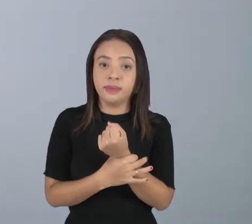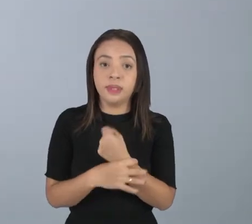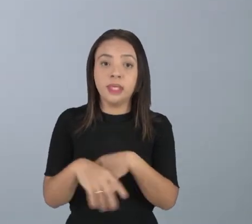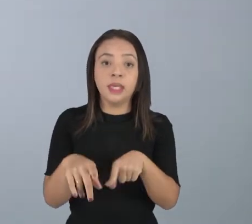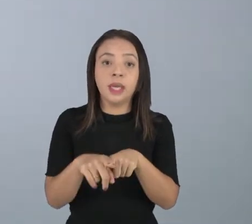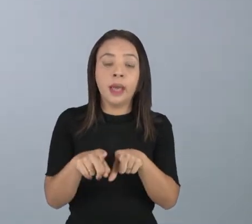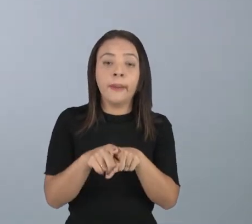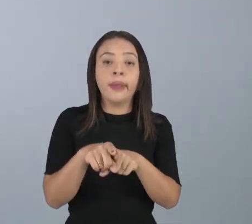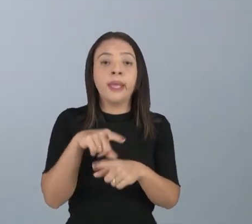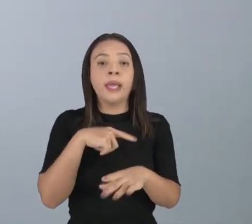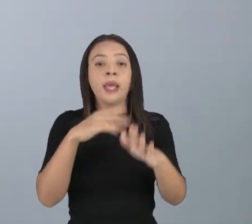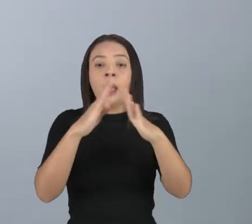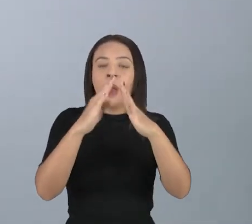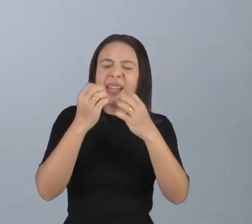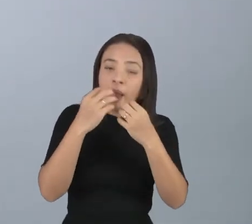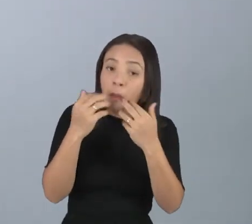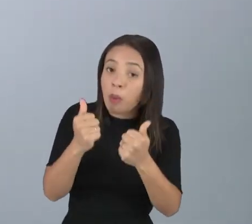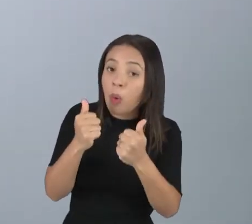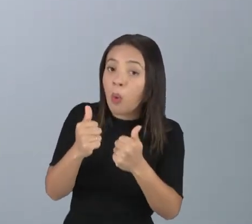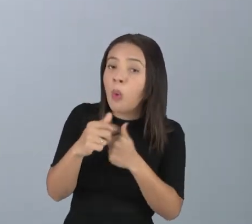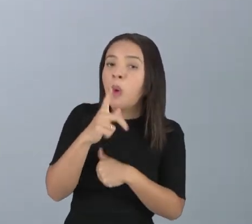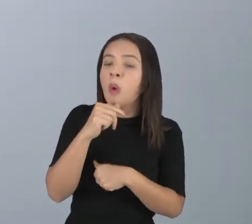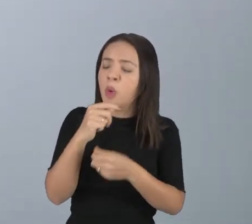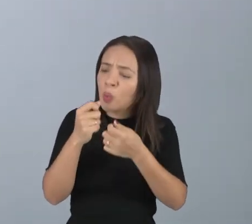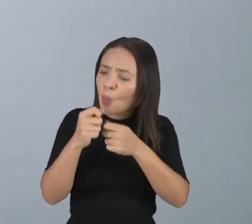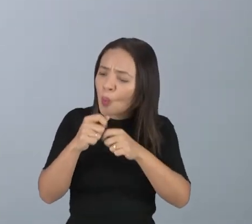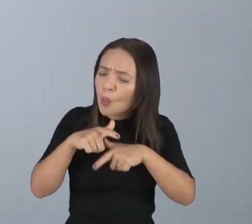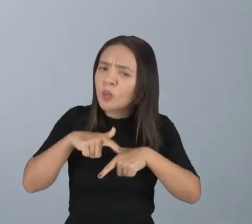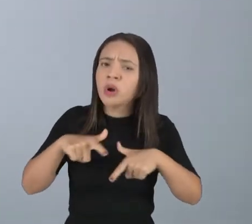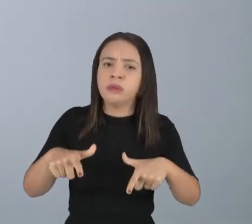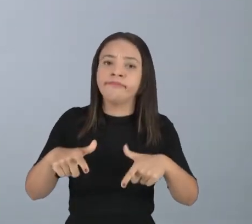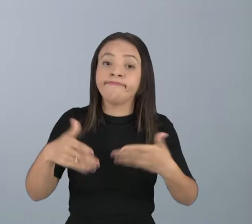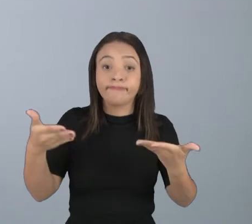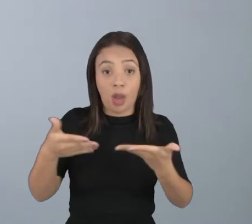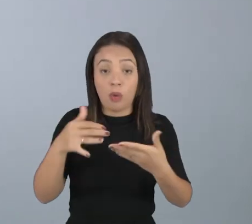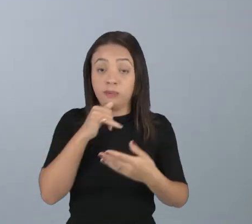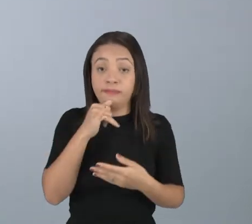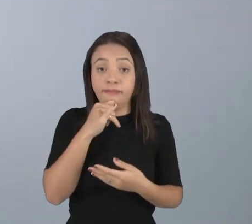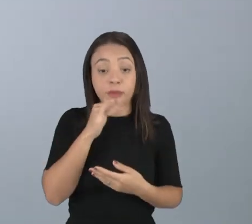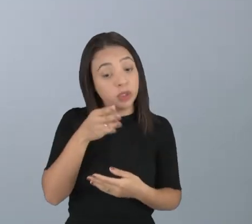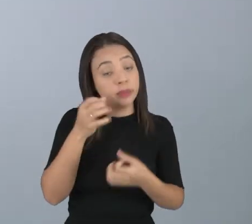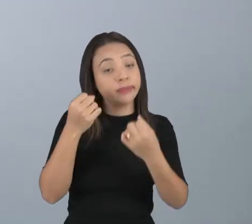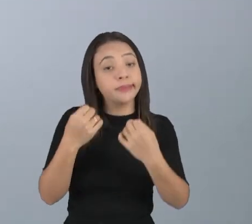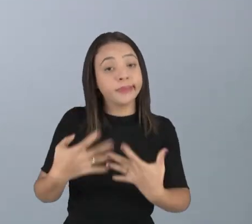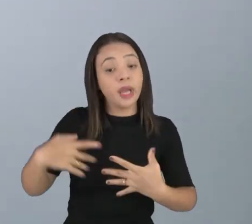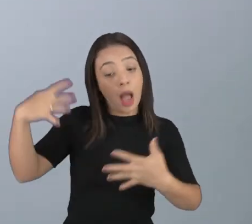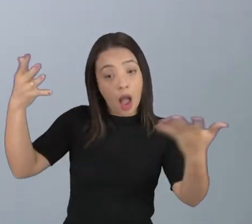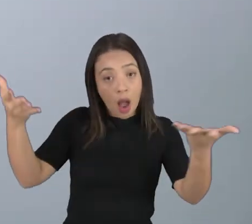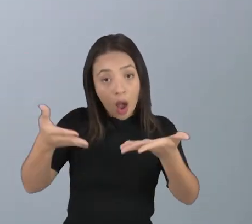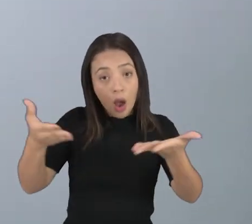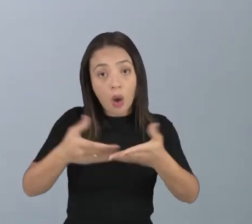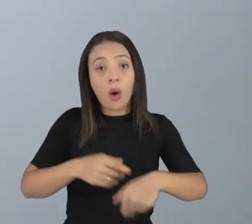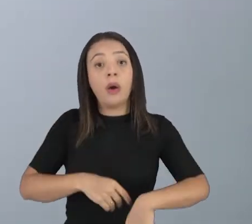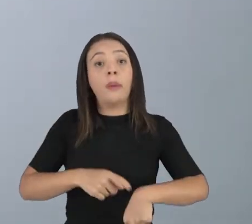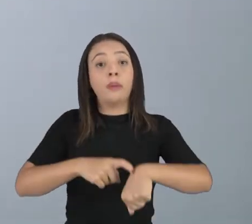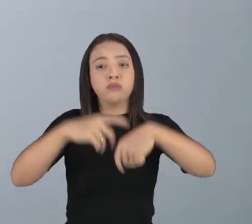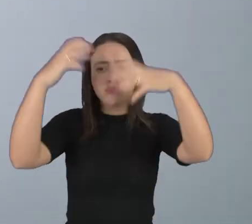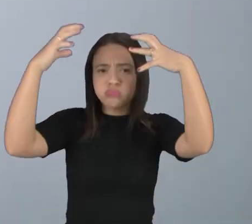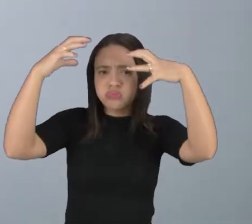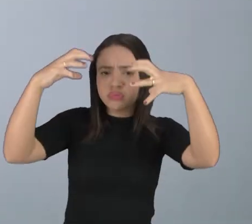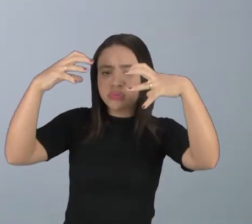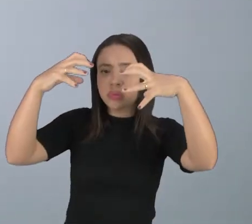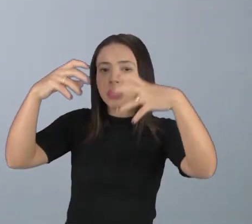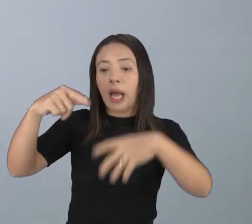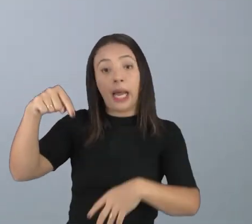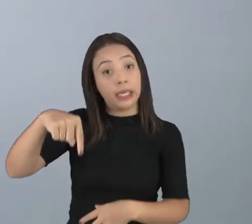Moradia e saneamento básico, como eu citei agora há pouco, né? Nós estamos no período de inverno aqui, nós não temos boas